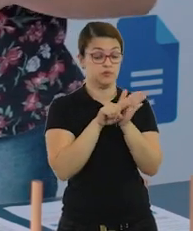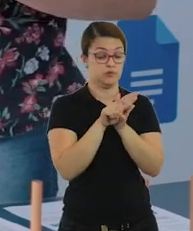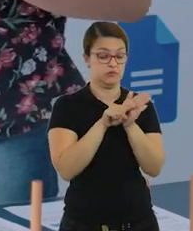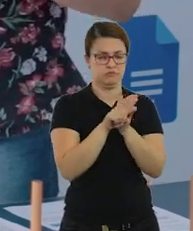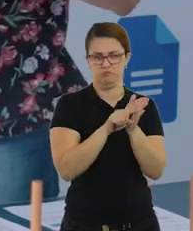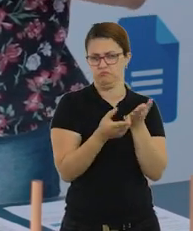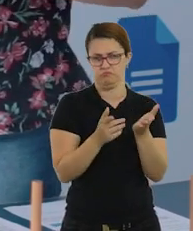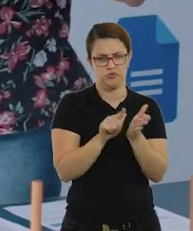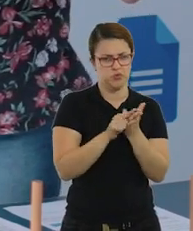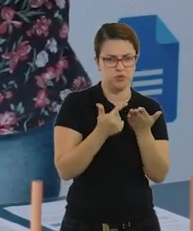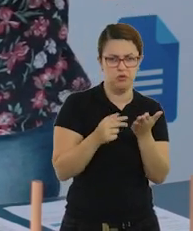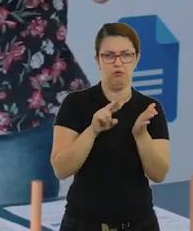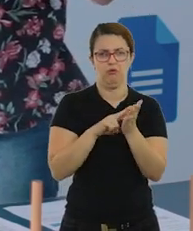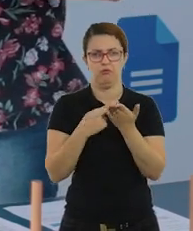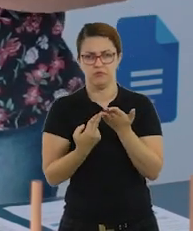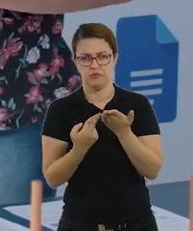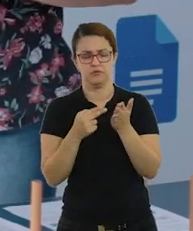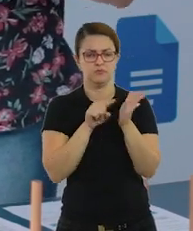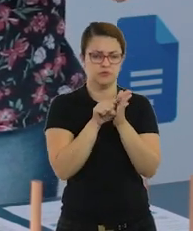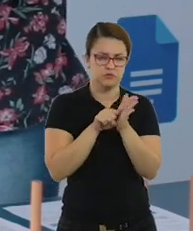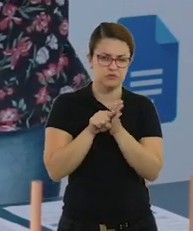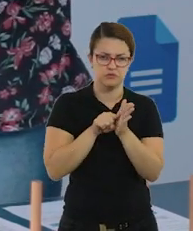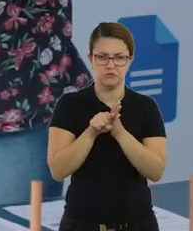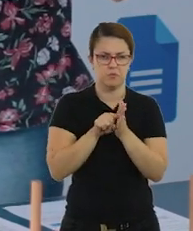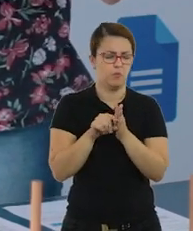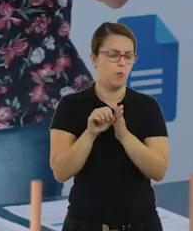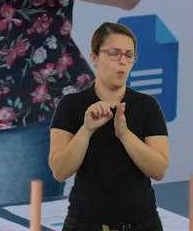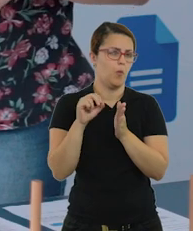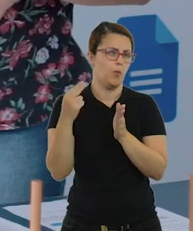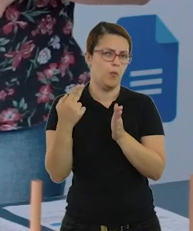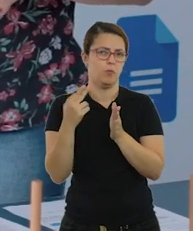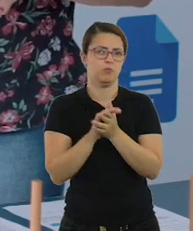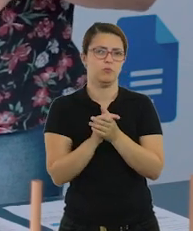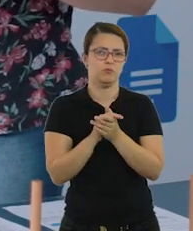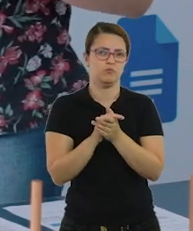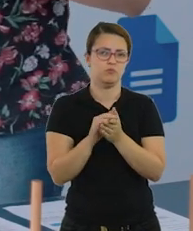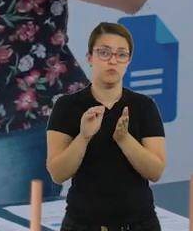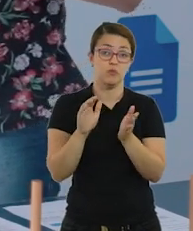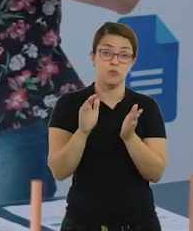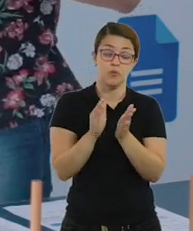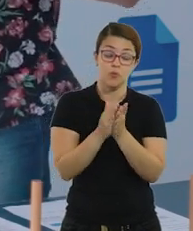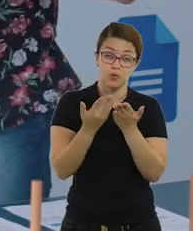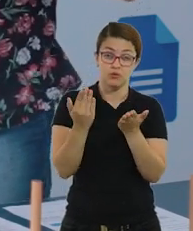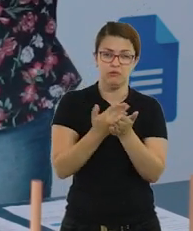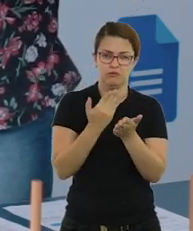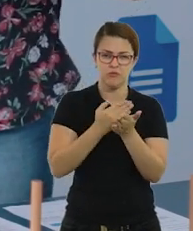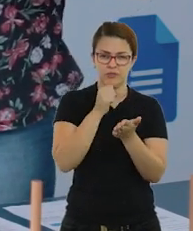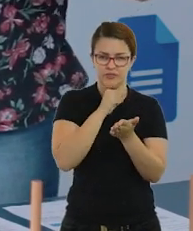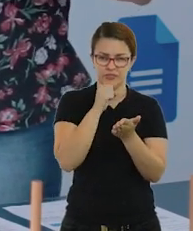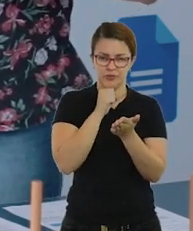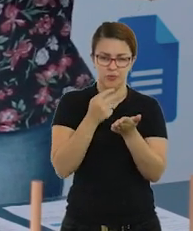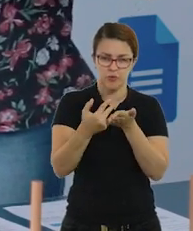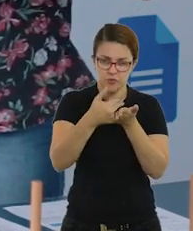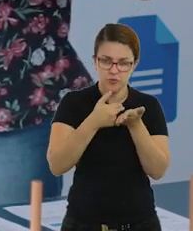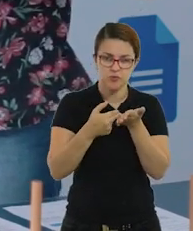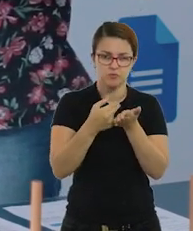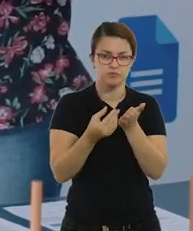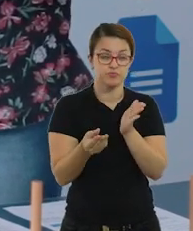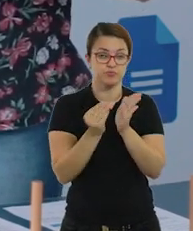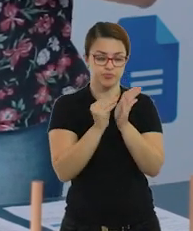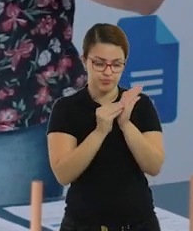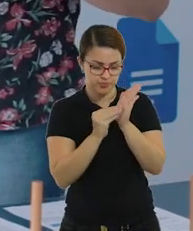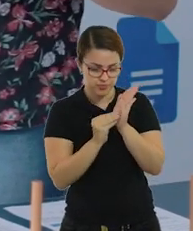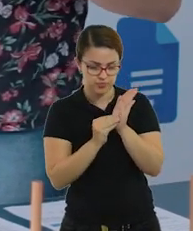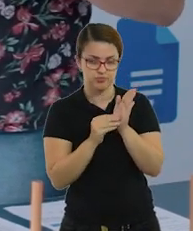os números, né, em revistas, ou você pode pegar de algum livro antigo das séries anteriores e utilizar esse número para decompor tanto